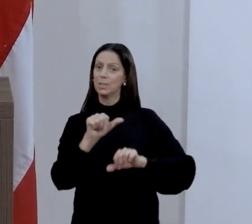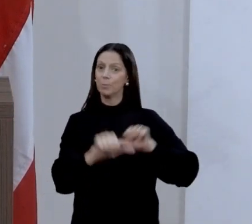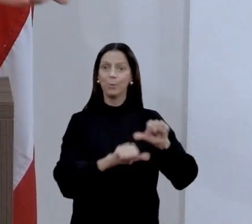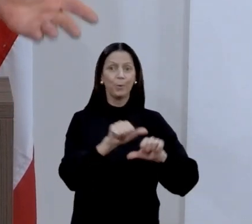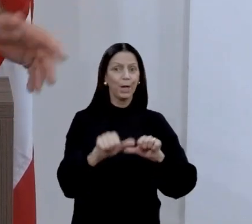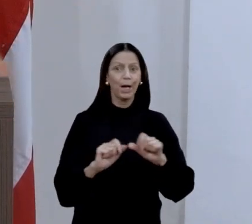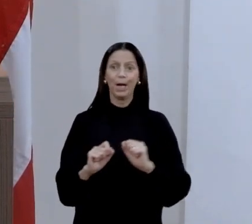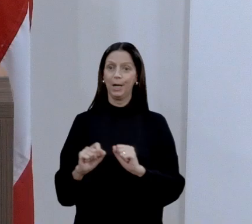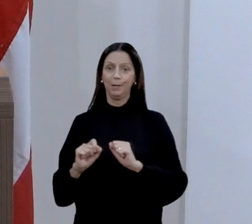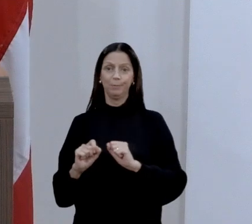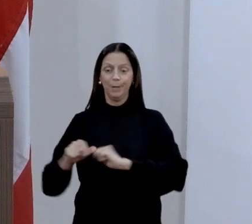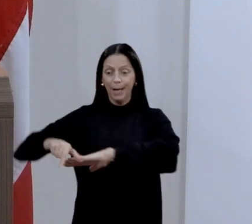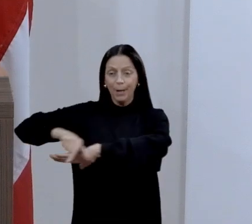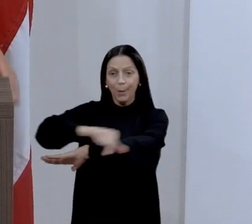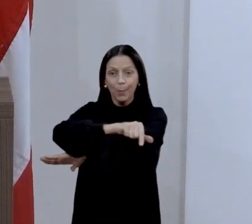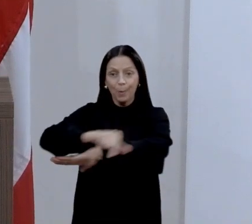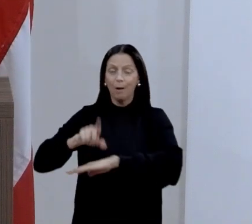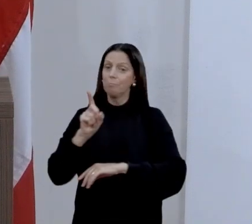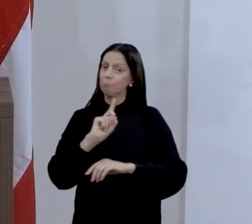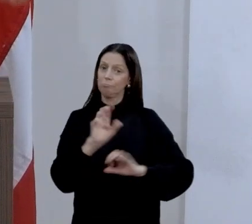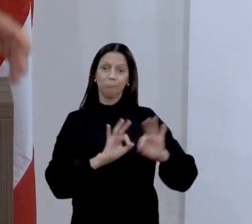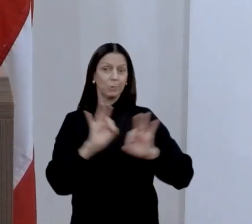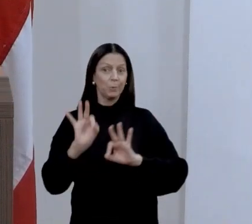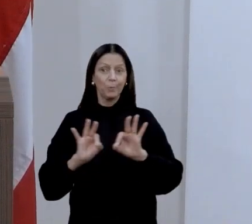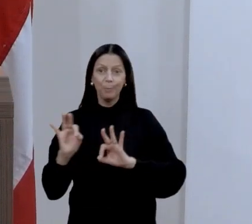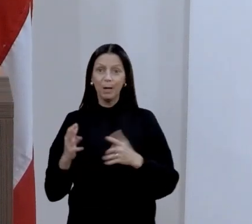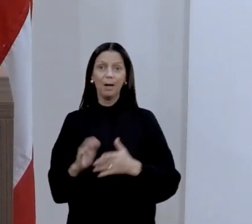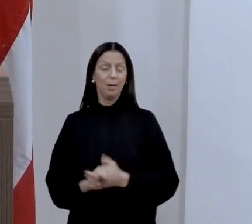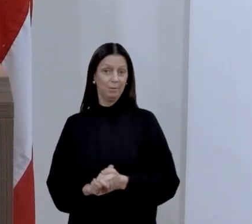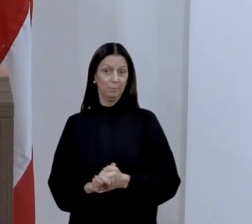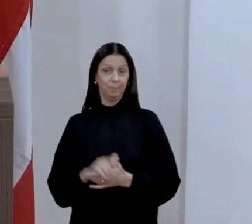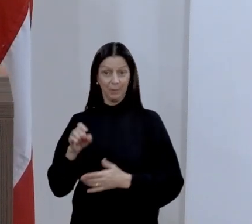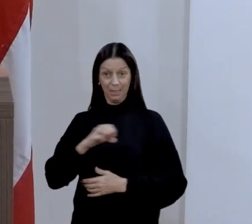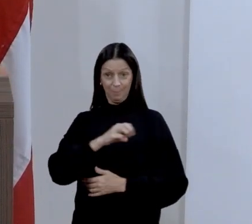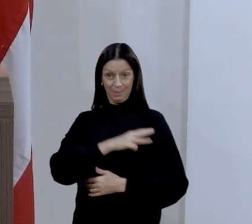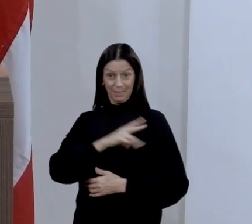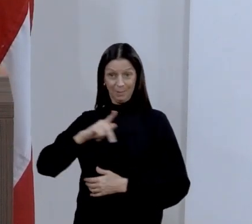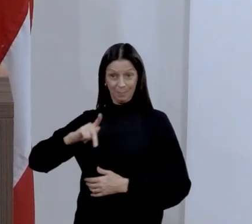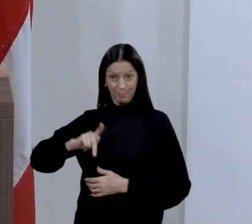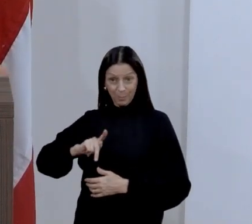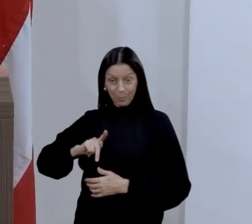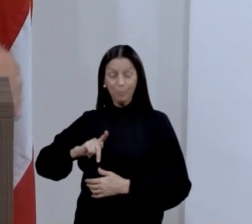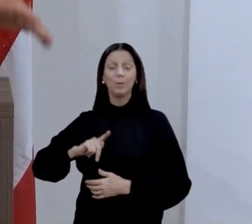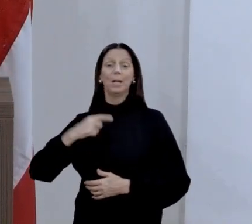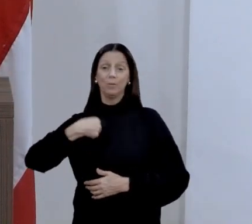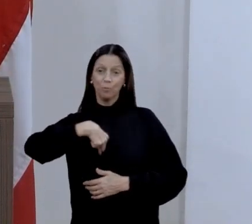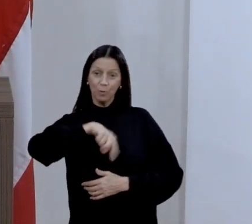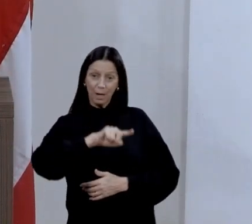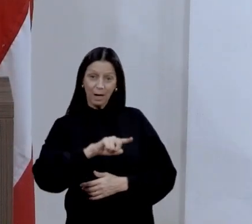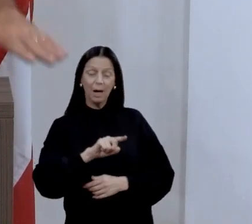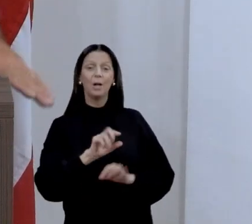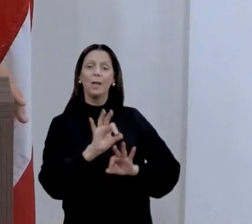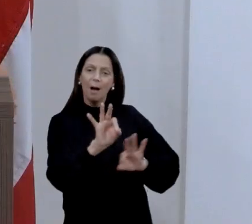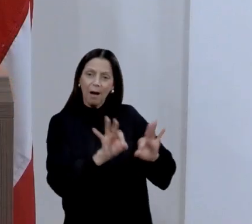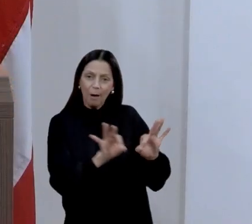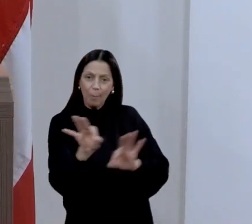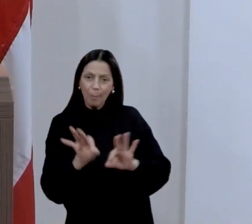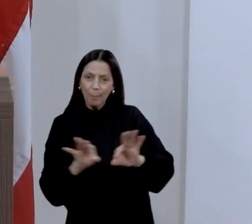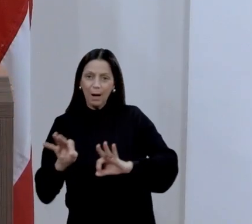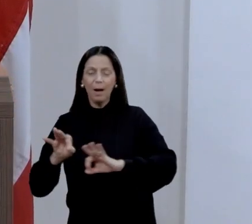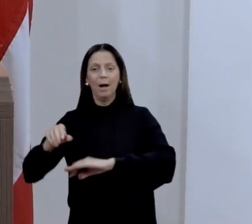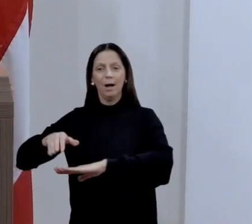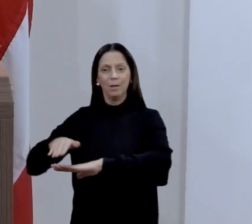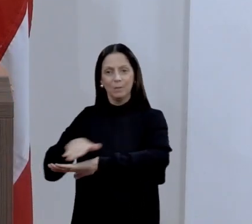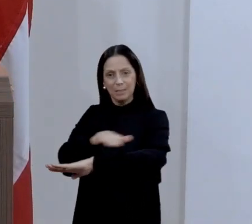calçadas, né, mas para responder o Ministério Público, foi lá pelo menos com cimento lá, colegas vereadores, e passaram cimento